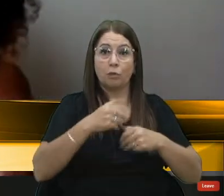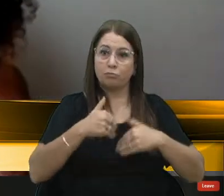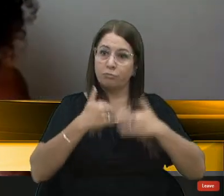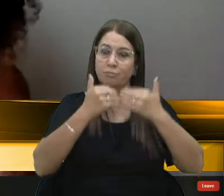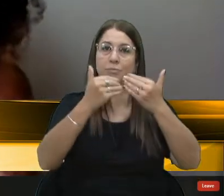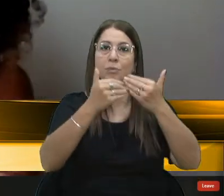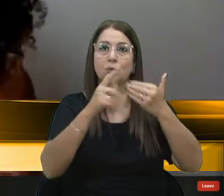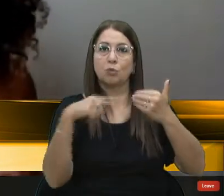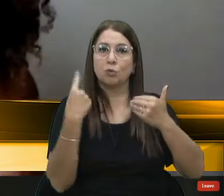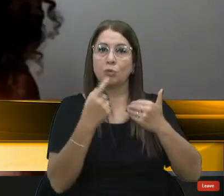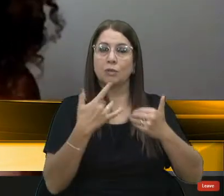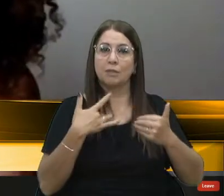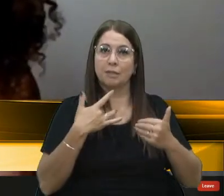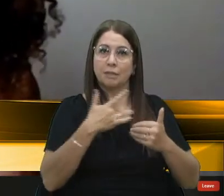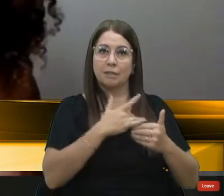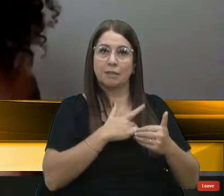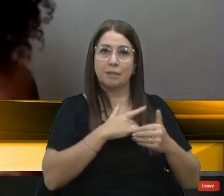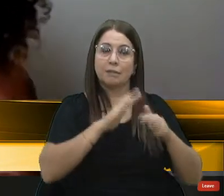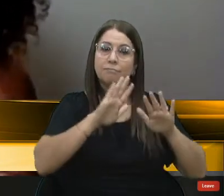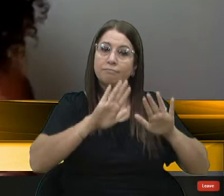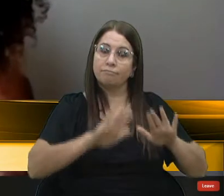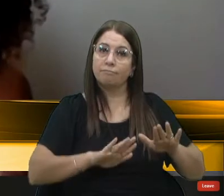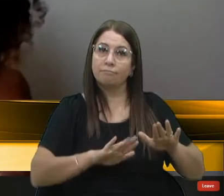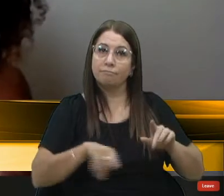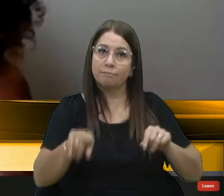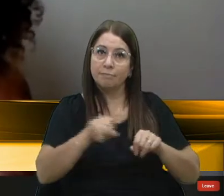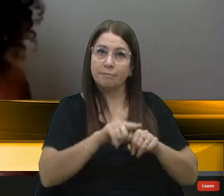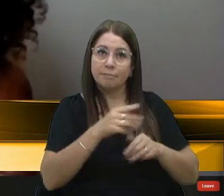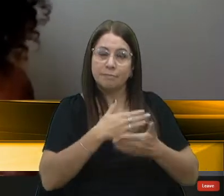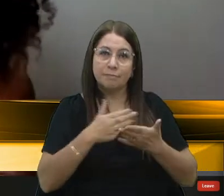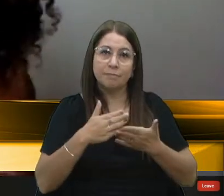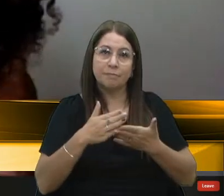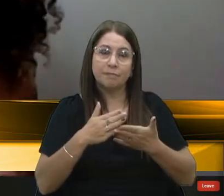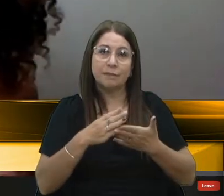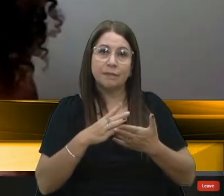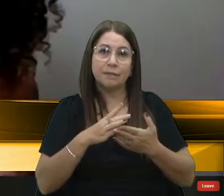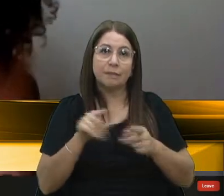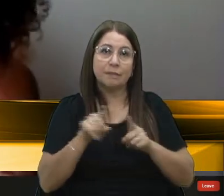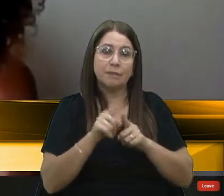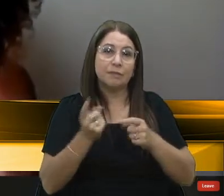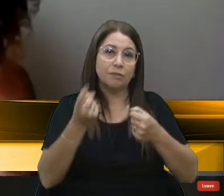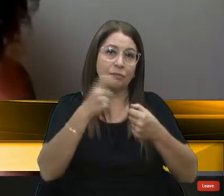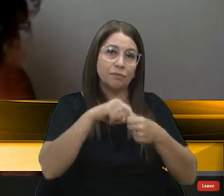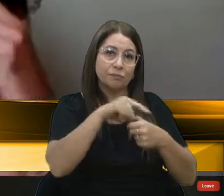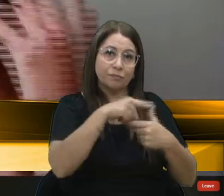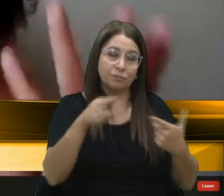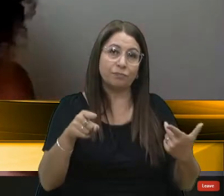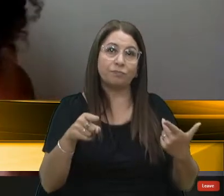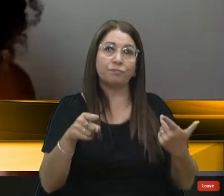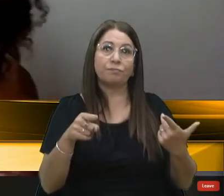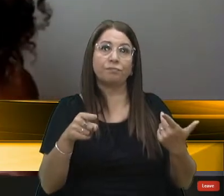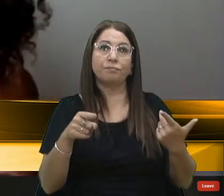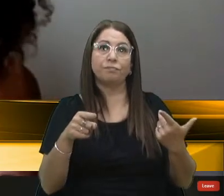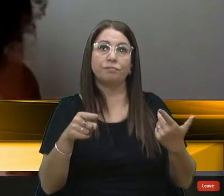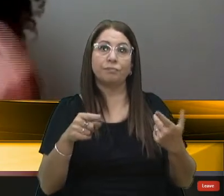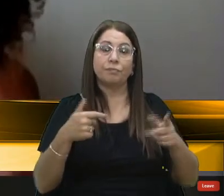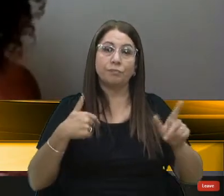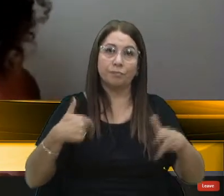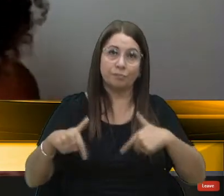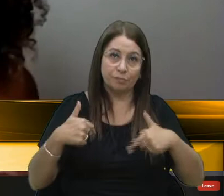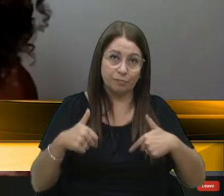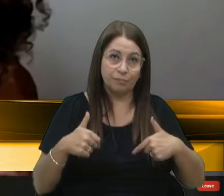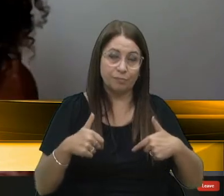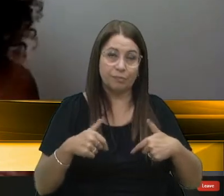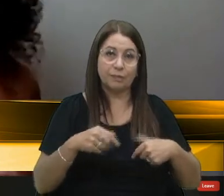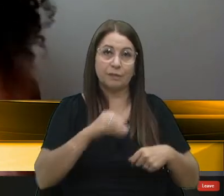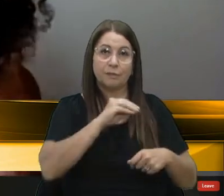quando a nossa saúde estiver estabilizada, quando a gente começar a atingir de volta o emprego, a